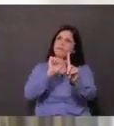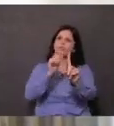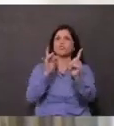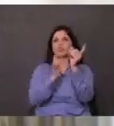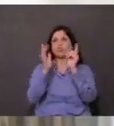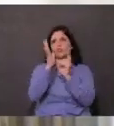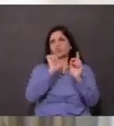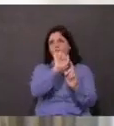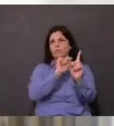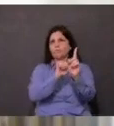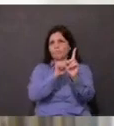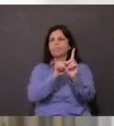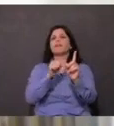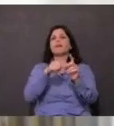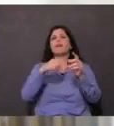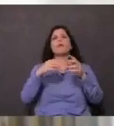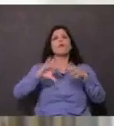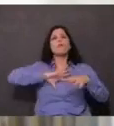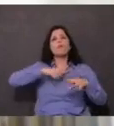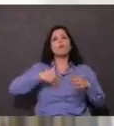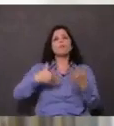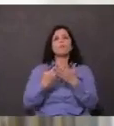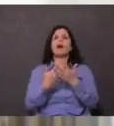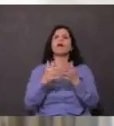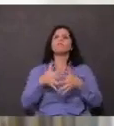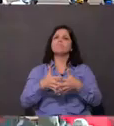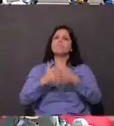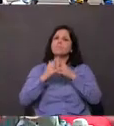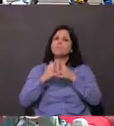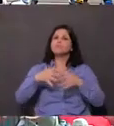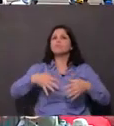Gesù, per costruire un mondo più giusto e più fraterno.